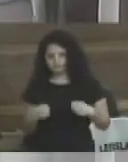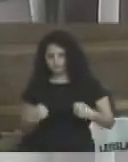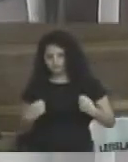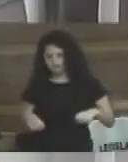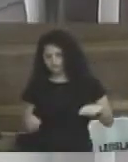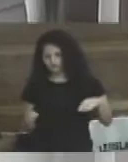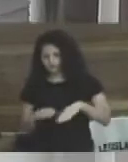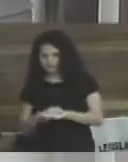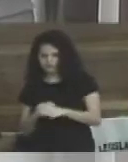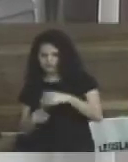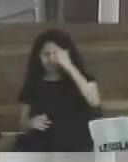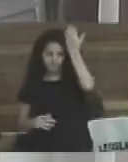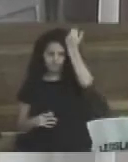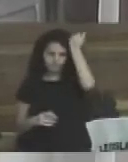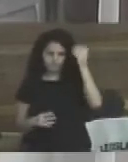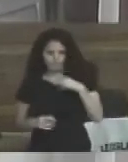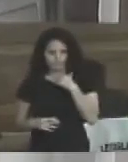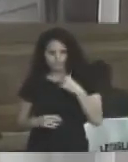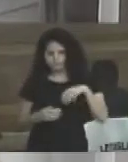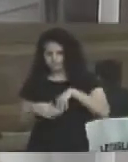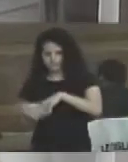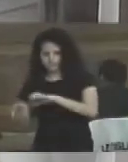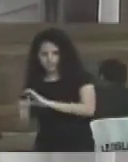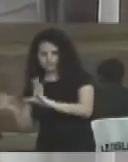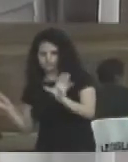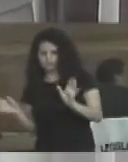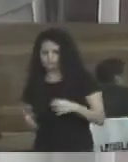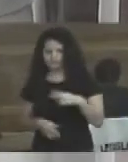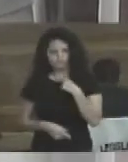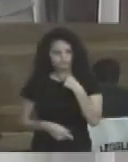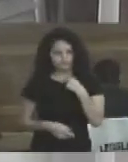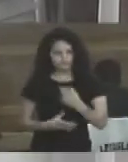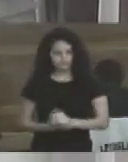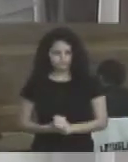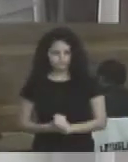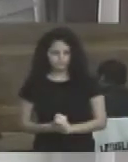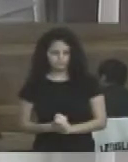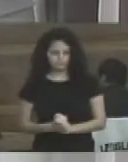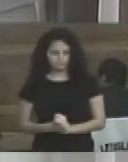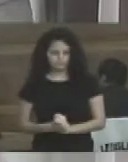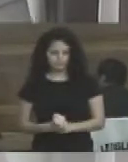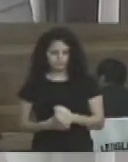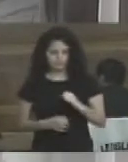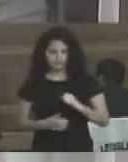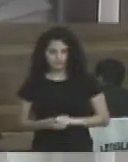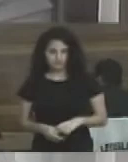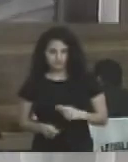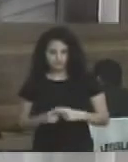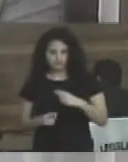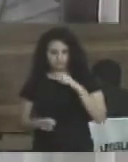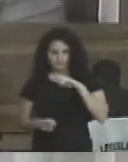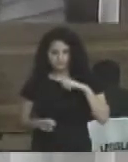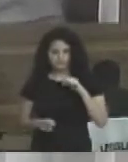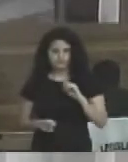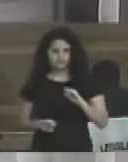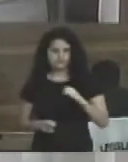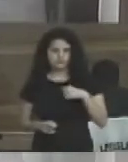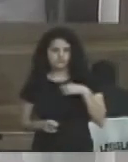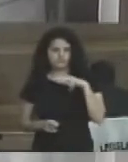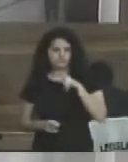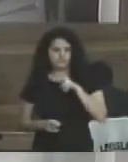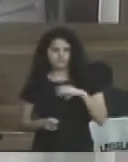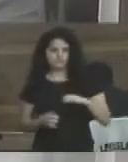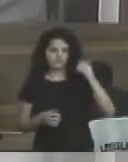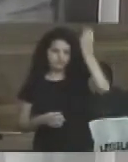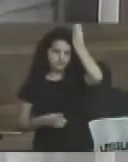se ficar cavalo solto, vou entrar com requerimento para a Polícia Rodoviária prender. Aí depois não vem dizer aí os cavaleiros, Timóteo não